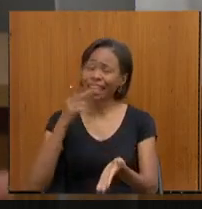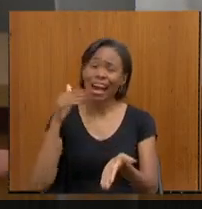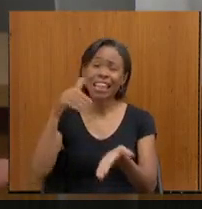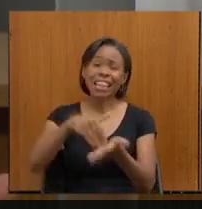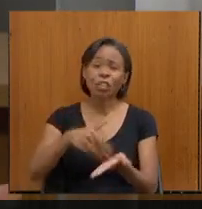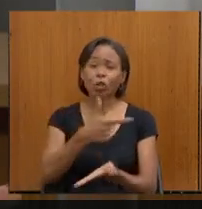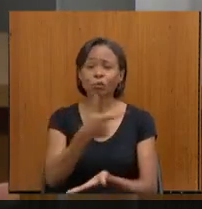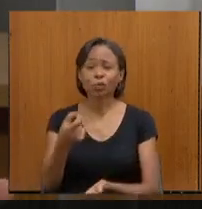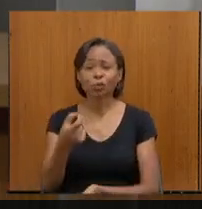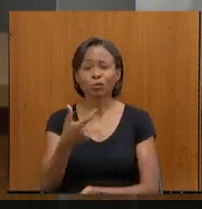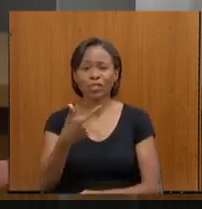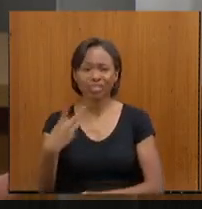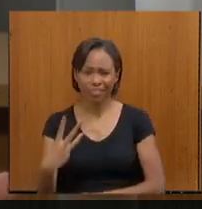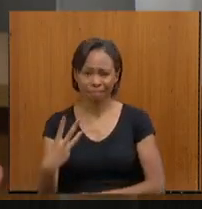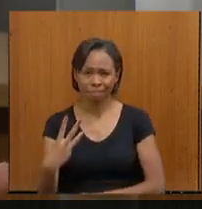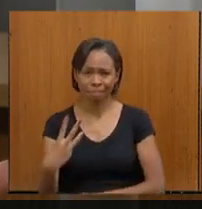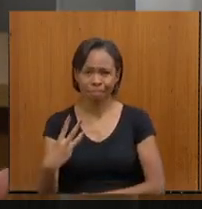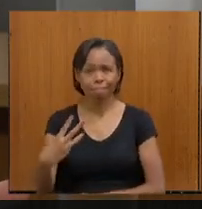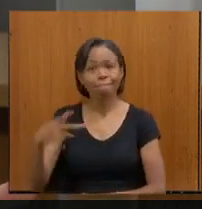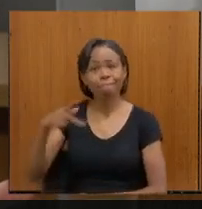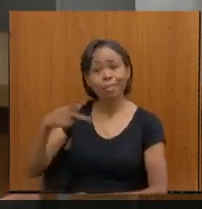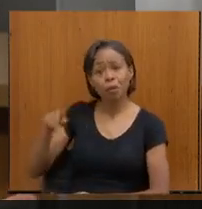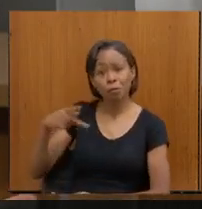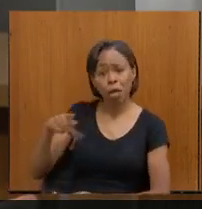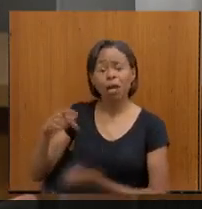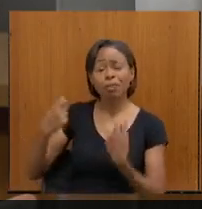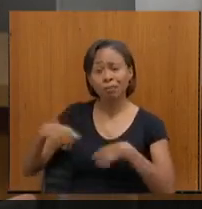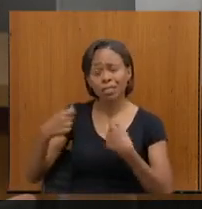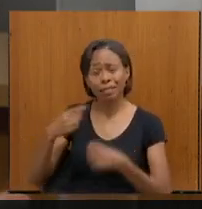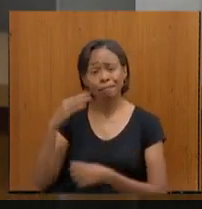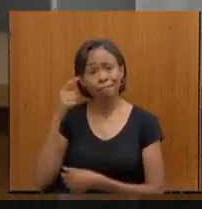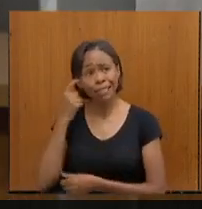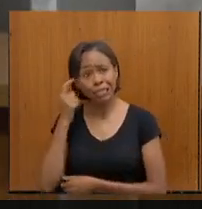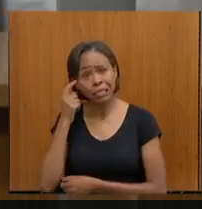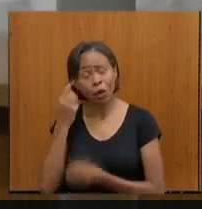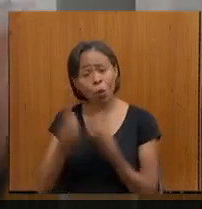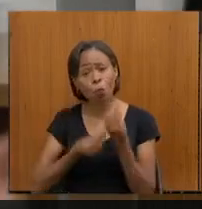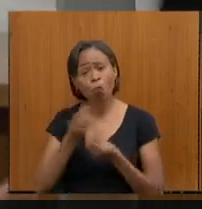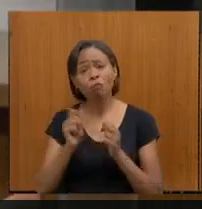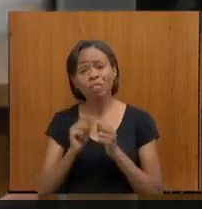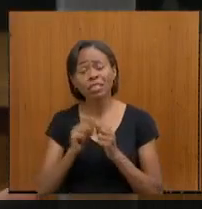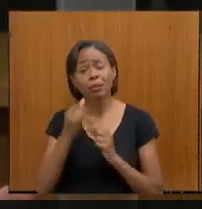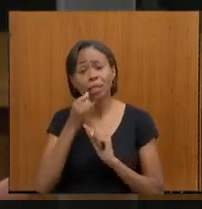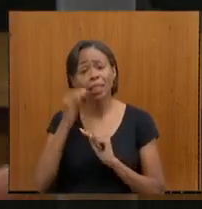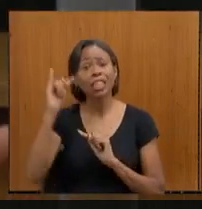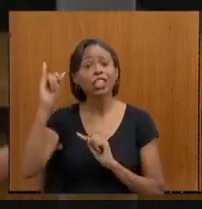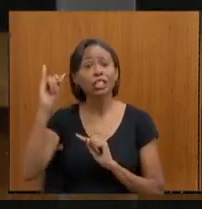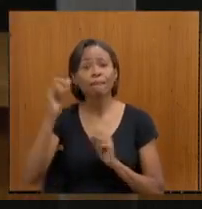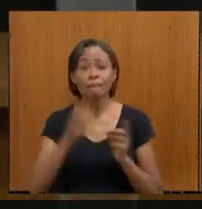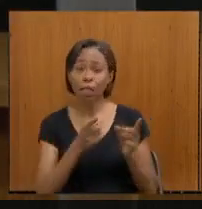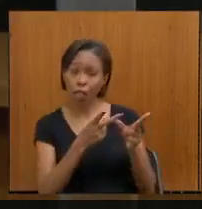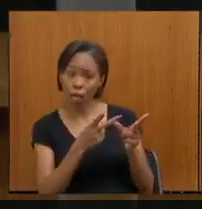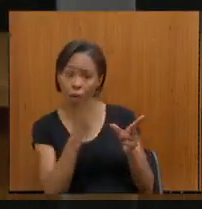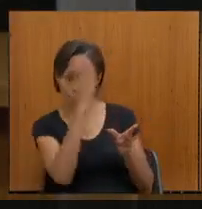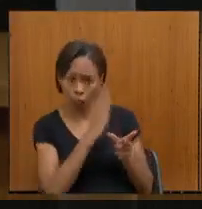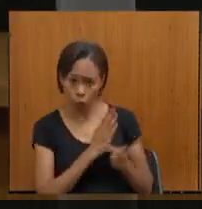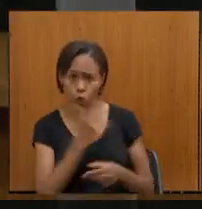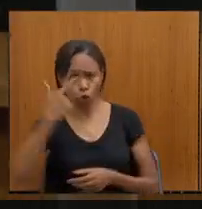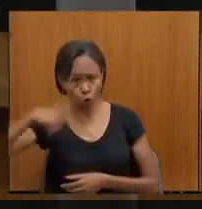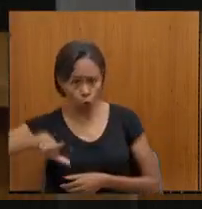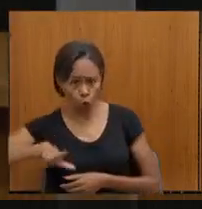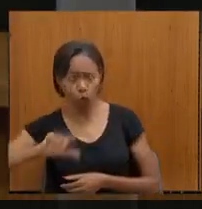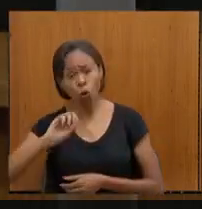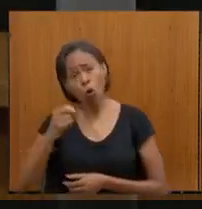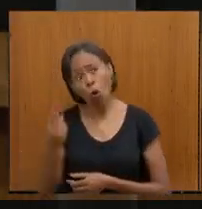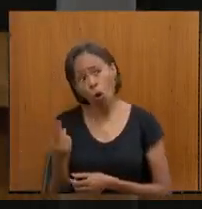poderia começar a olhar e pensar o que vou fazer com essa energia vou vender de novo por Brasil ou vou usar